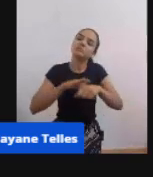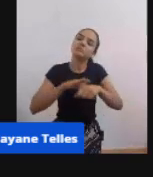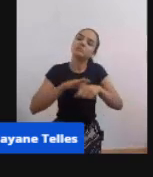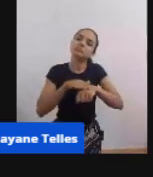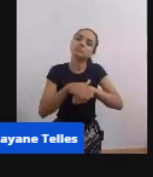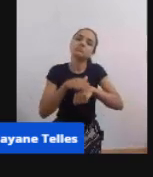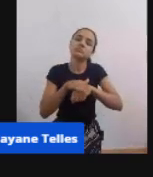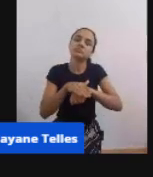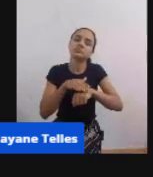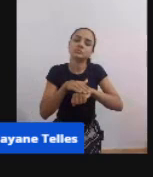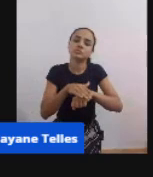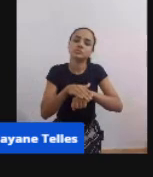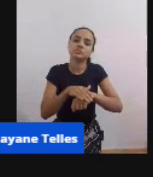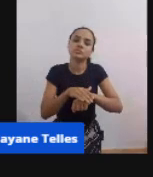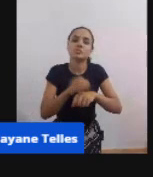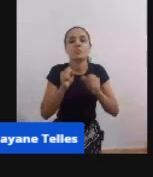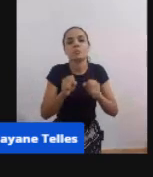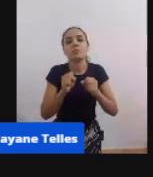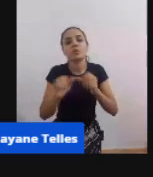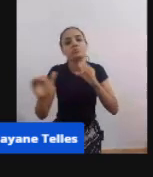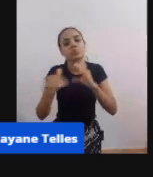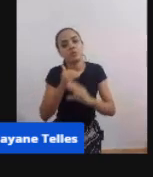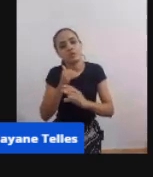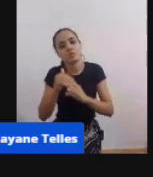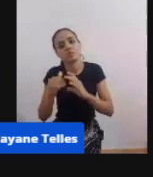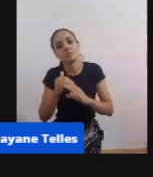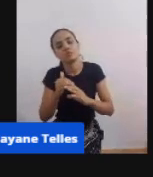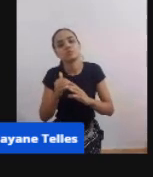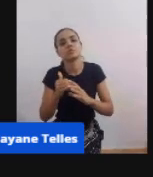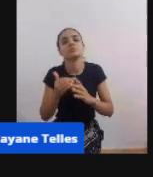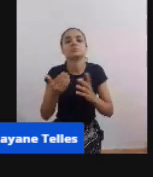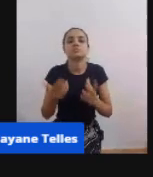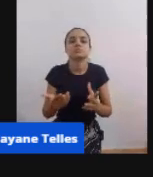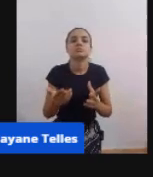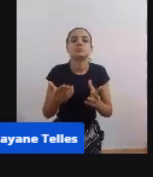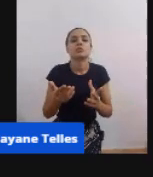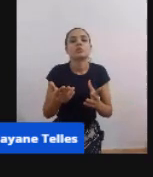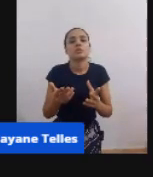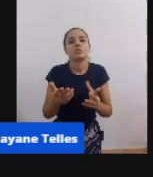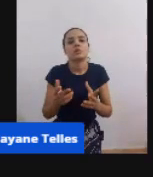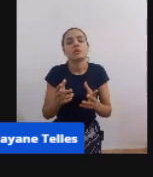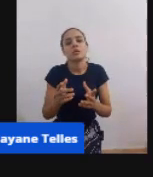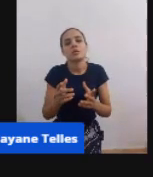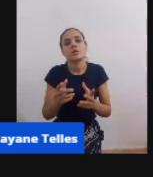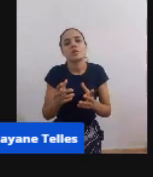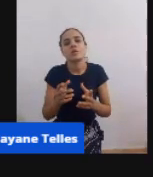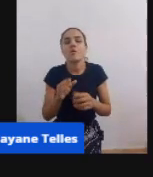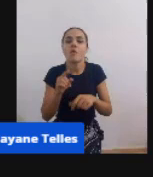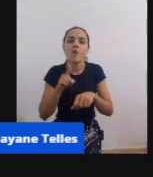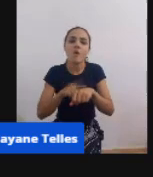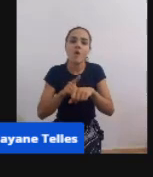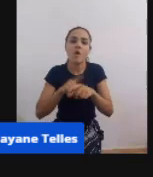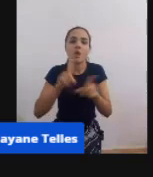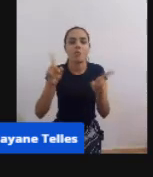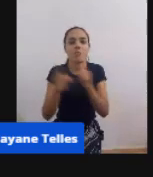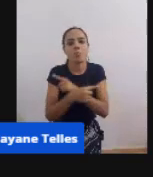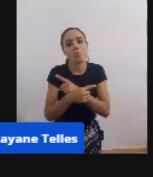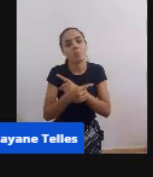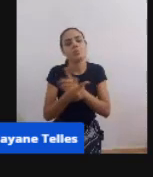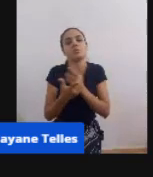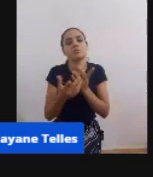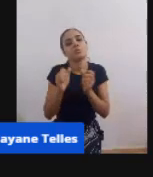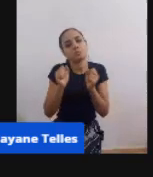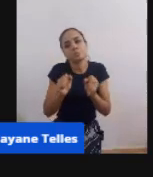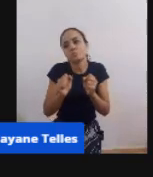num período fora de hora. Tudo bem que você também pode até responder no outro dia, mas essa comunicação vai